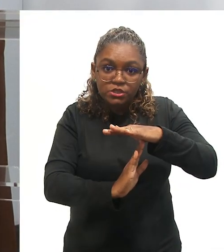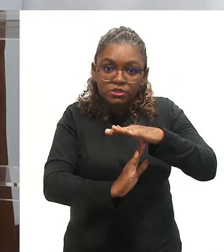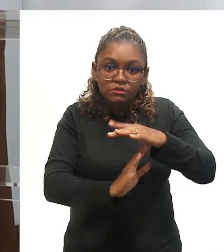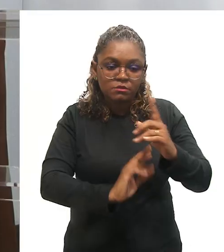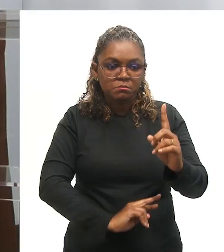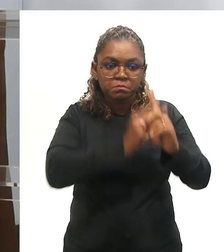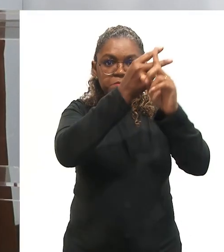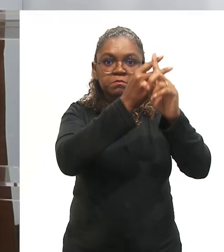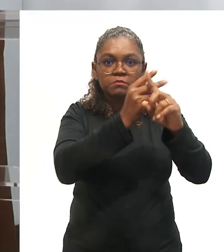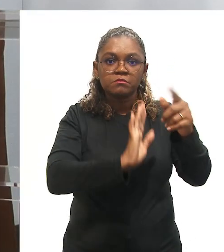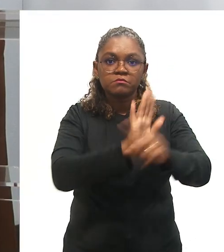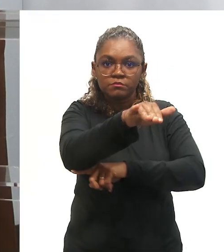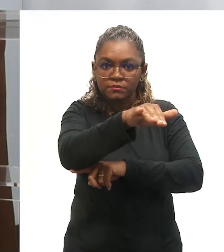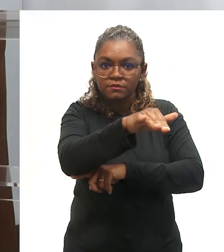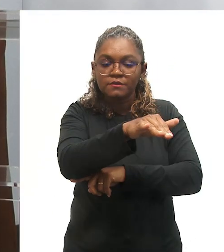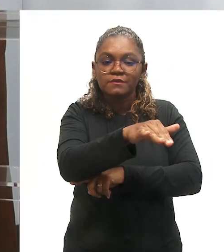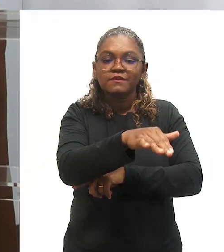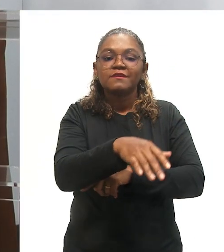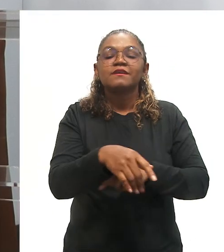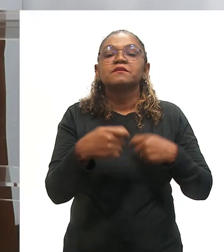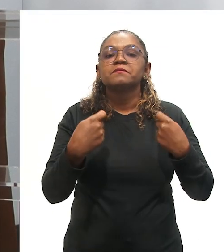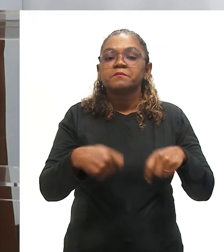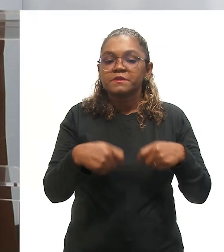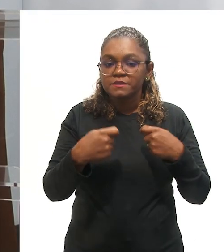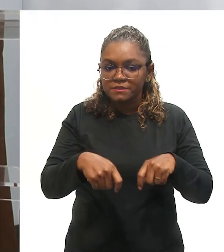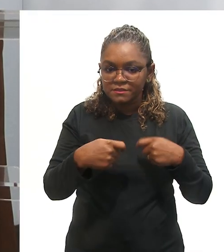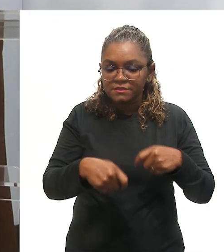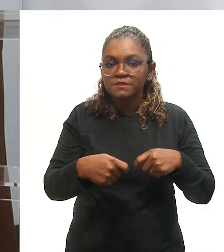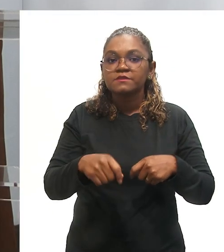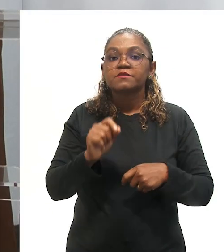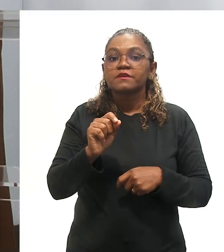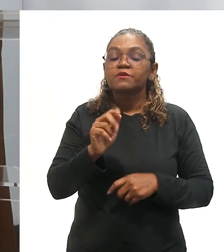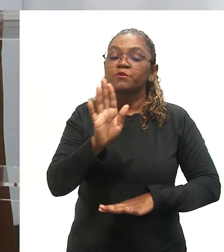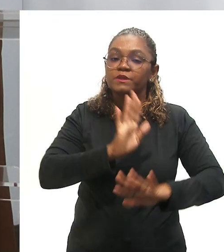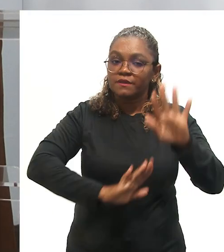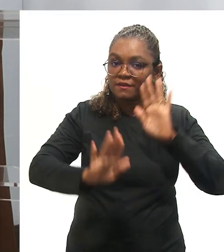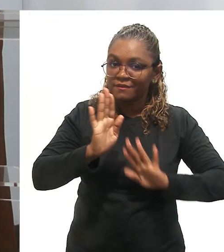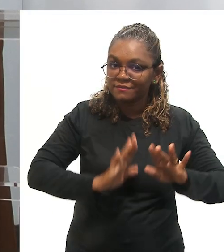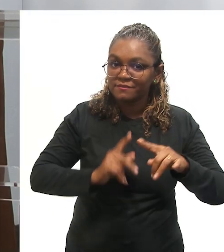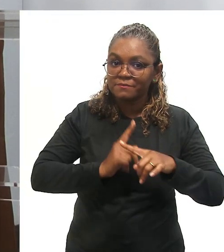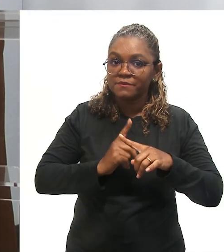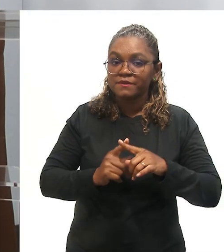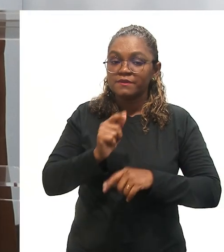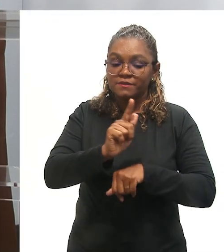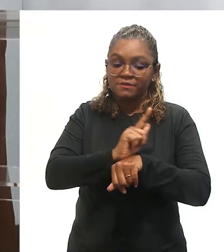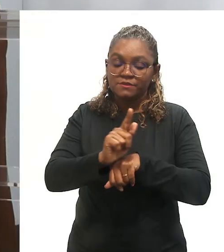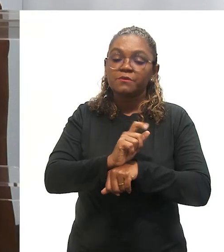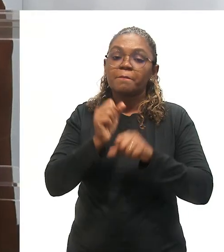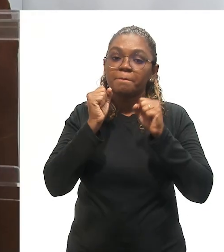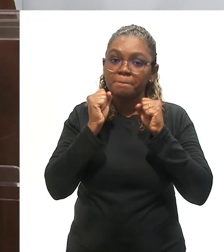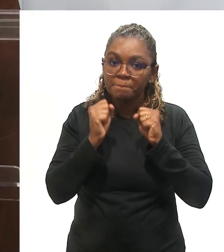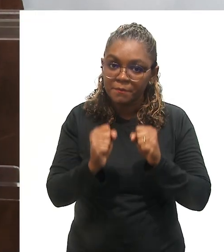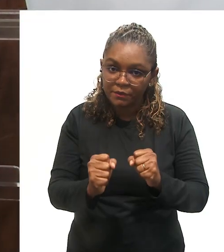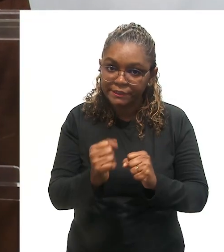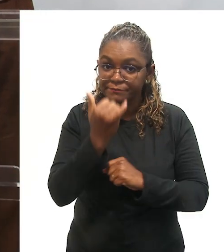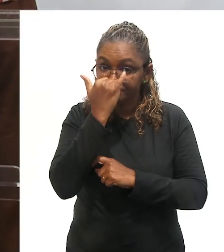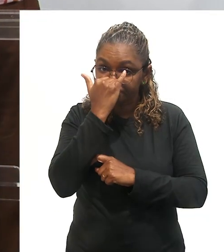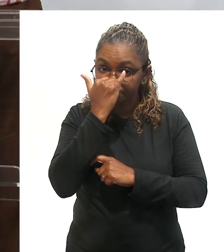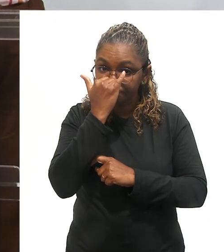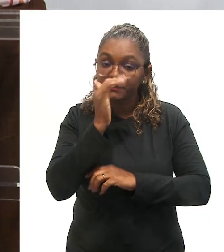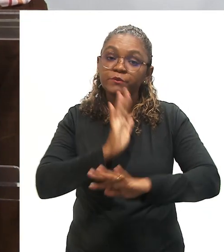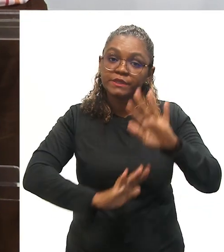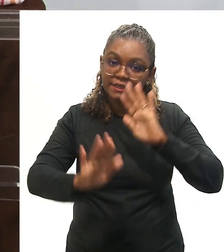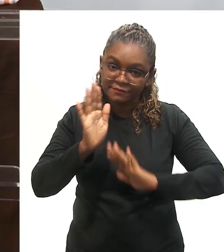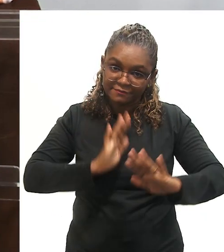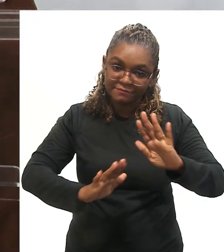pela LRF em gasto com pessoal, ele pode ser responsabilizado. Então, todos os gastos que